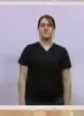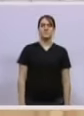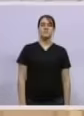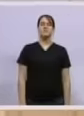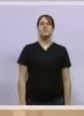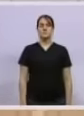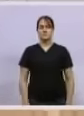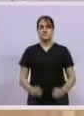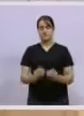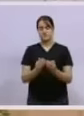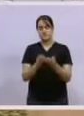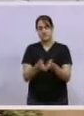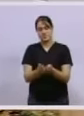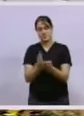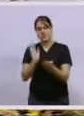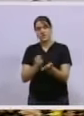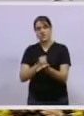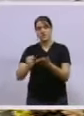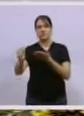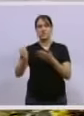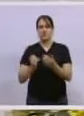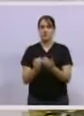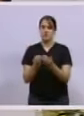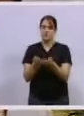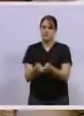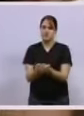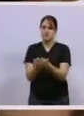voltar. O barco está em alto